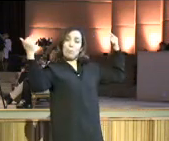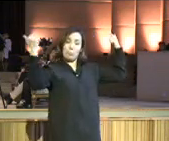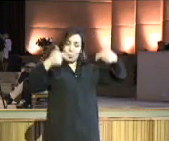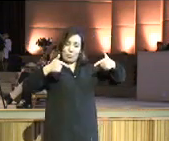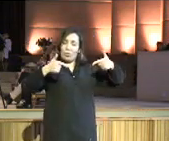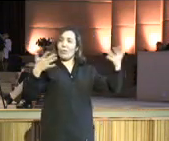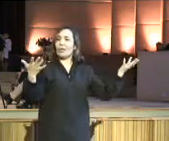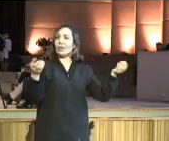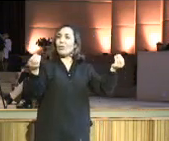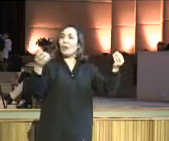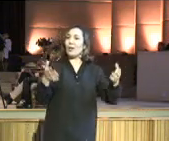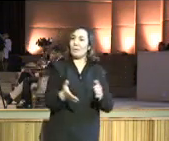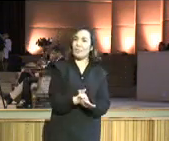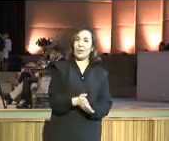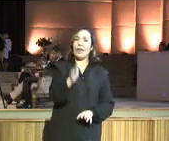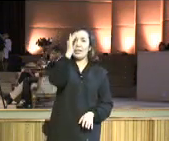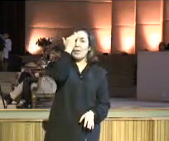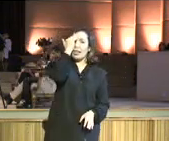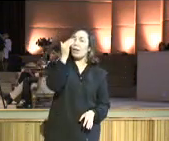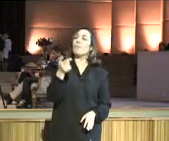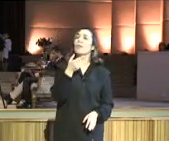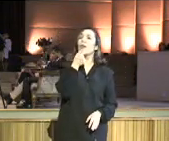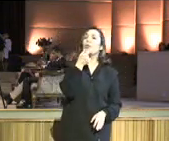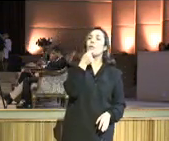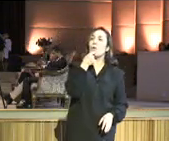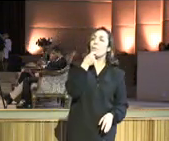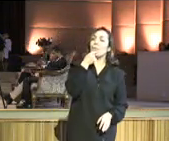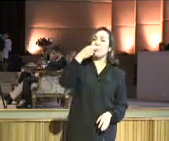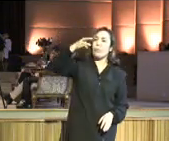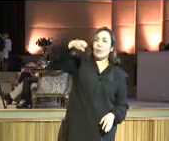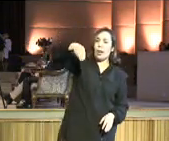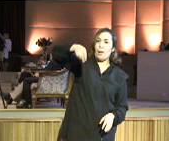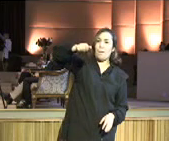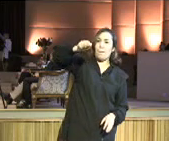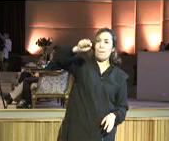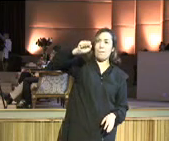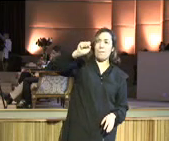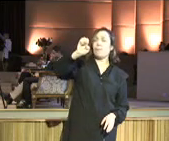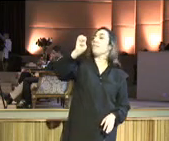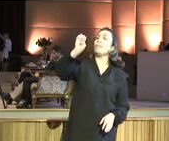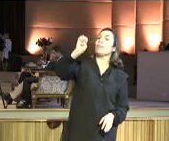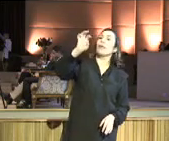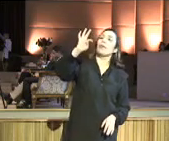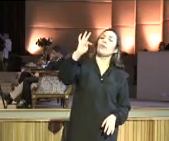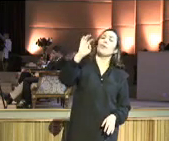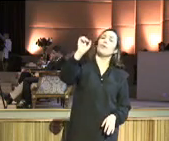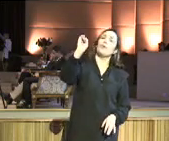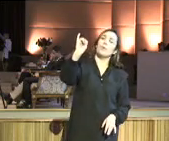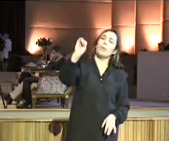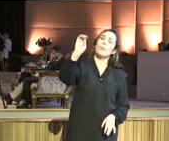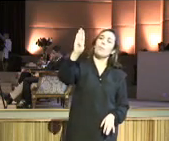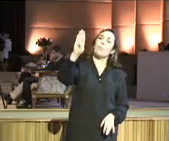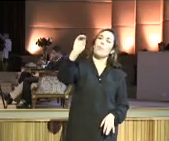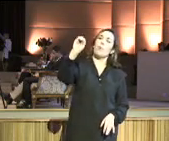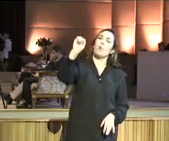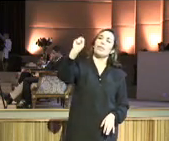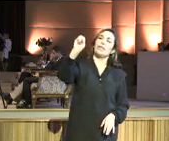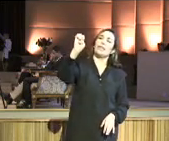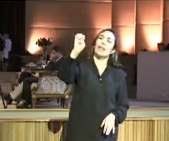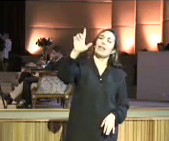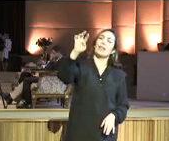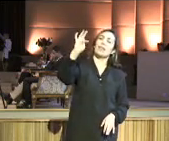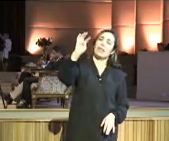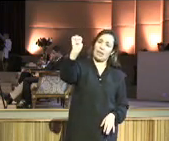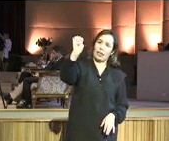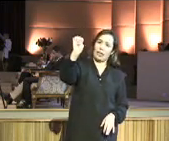Mefibosete, que ele tratava como se fosse um filho dele, ou pelo menos um seu sobrinho, que era filho de